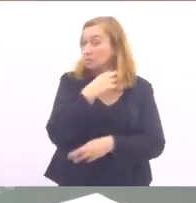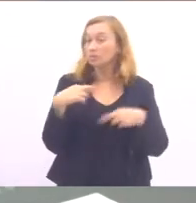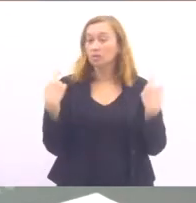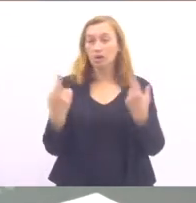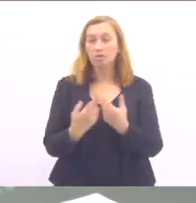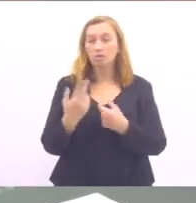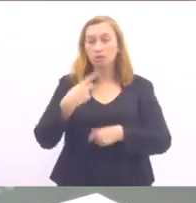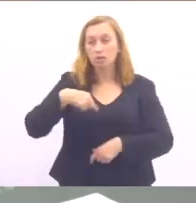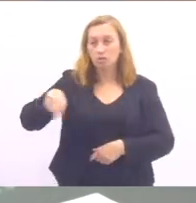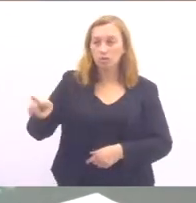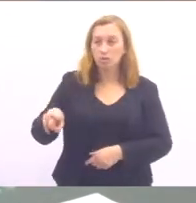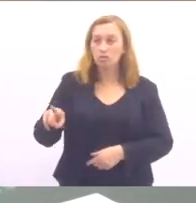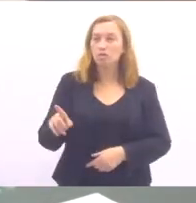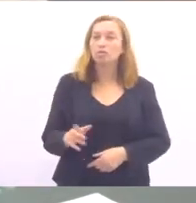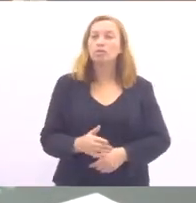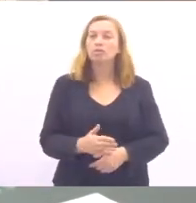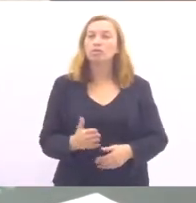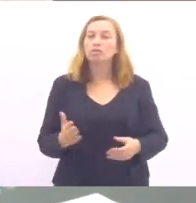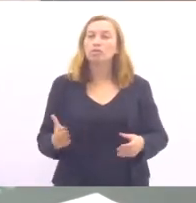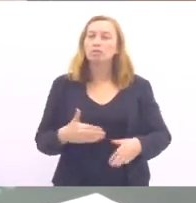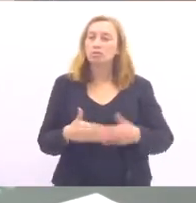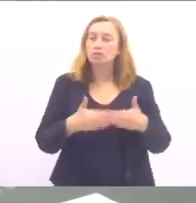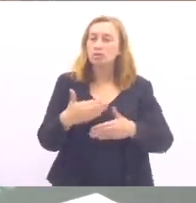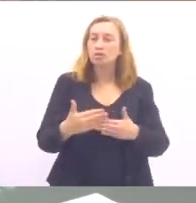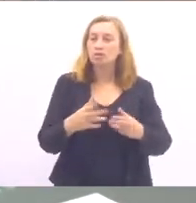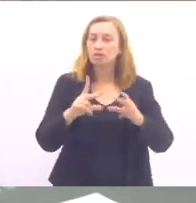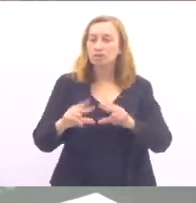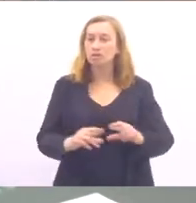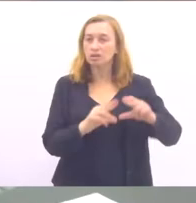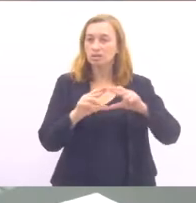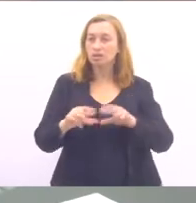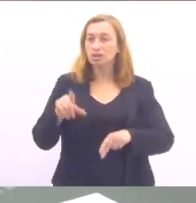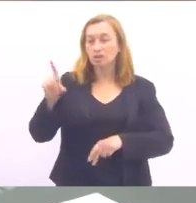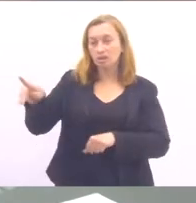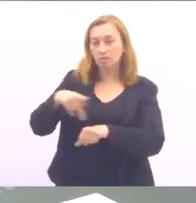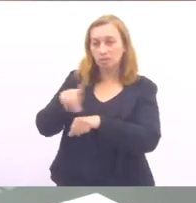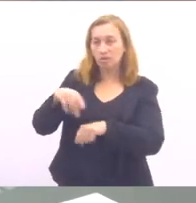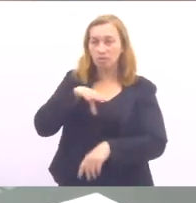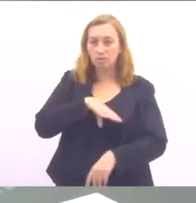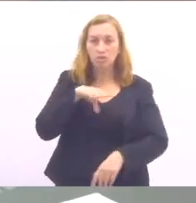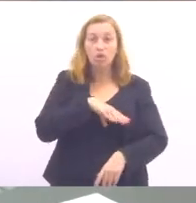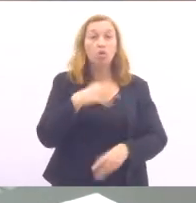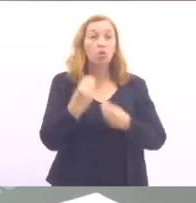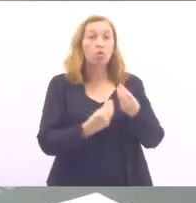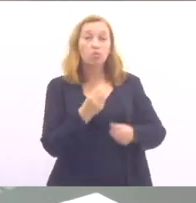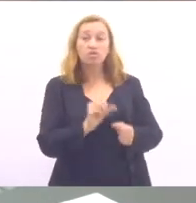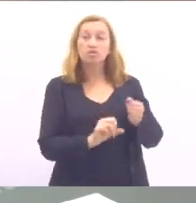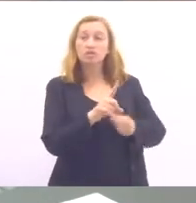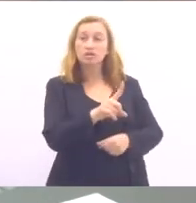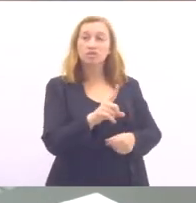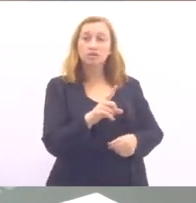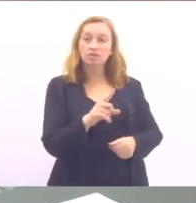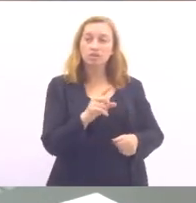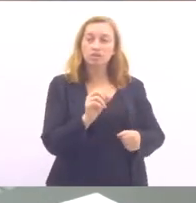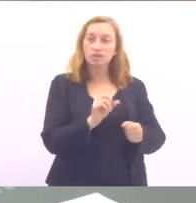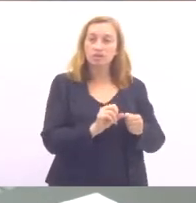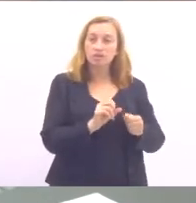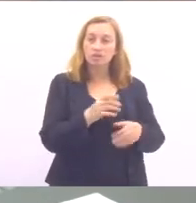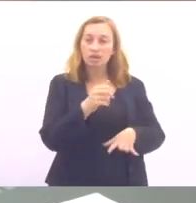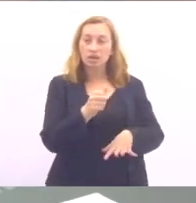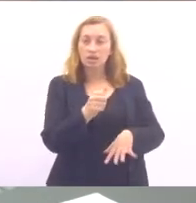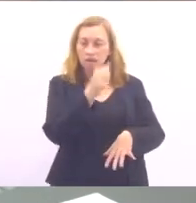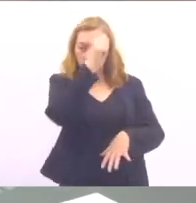fui sobre o processo de reciclagem em Portugal, que eles disseram: ah, como é que vocês fizeram para convencer as prefeituras? E não,